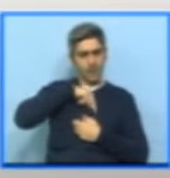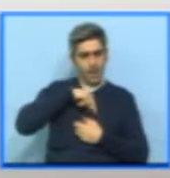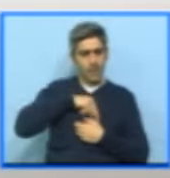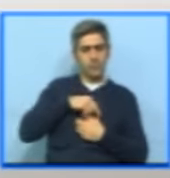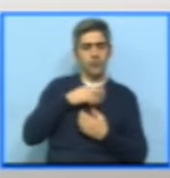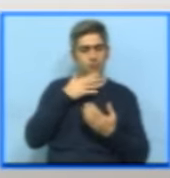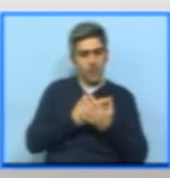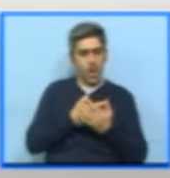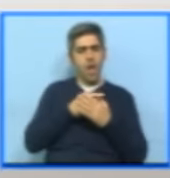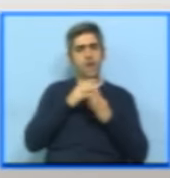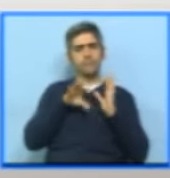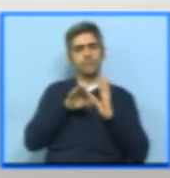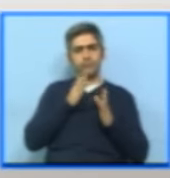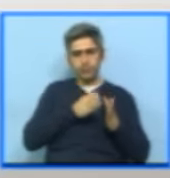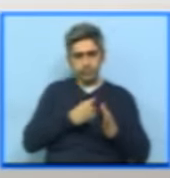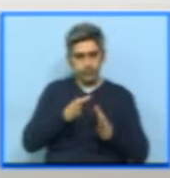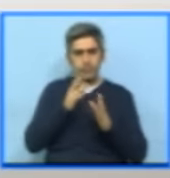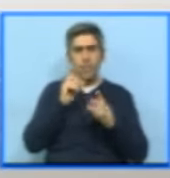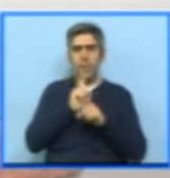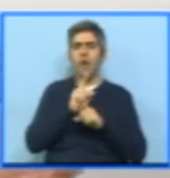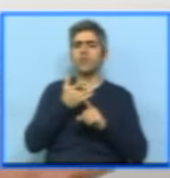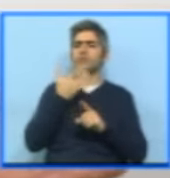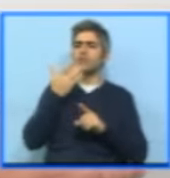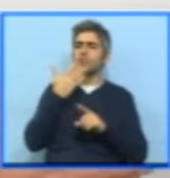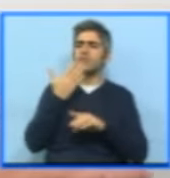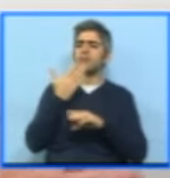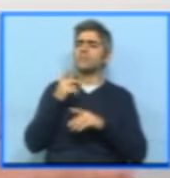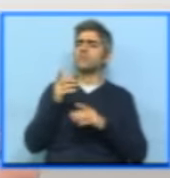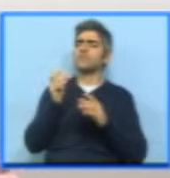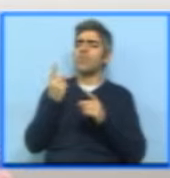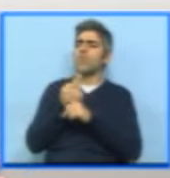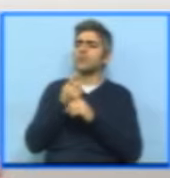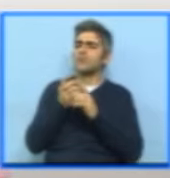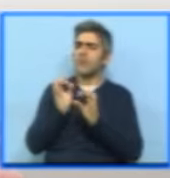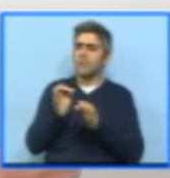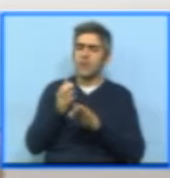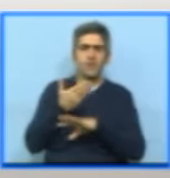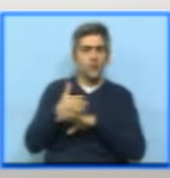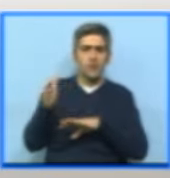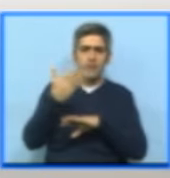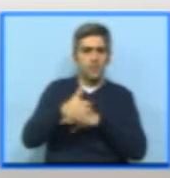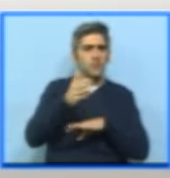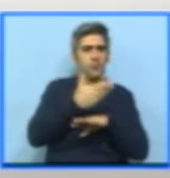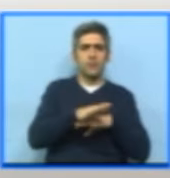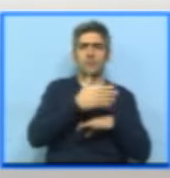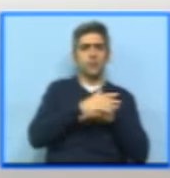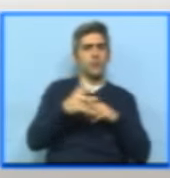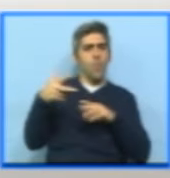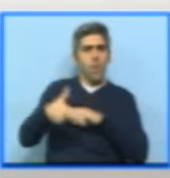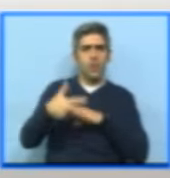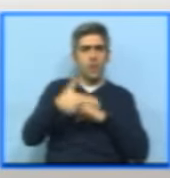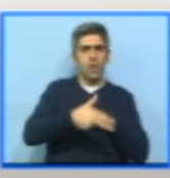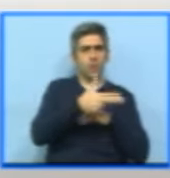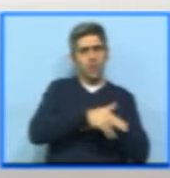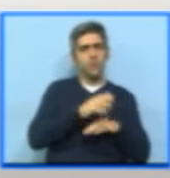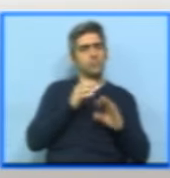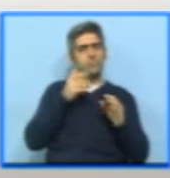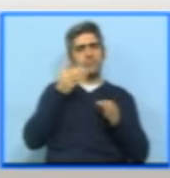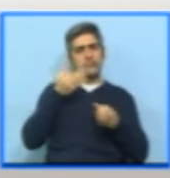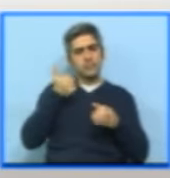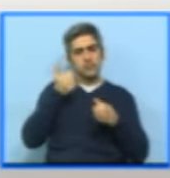nos leve a cortar com tudo o que é excesso, como dizia o Papa na sua mensagem, e o Padre Rei agora lembrava, tudo o que